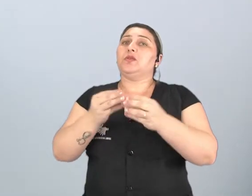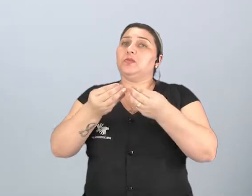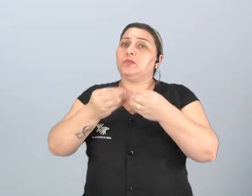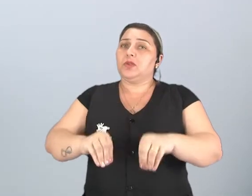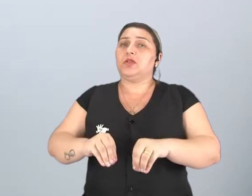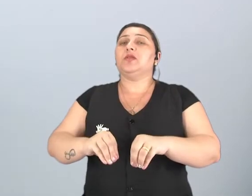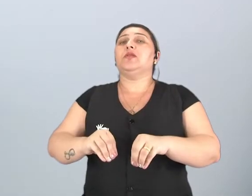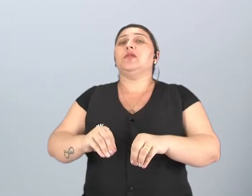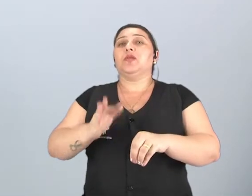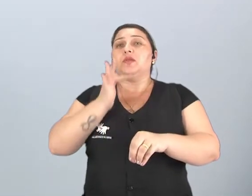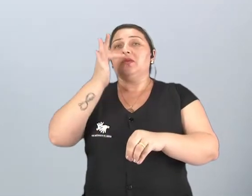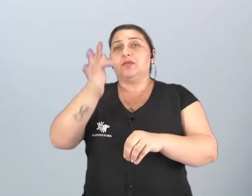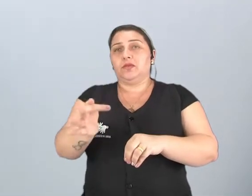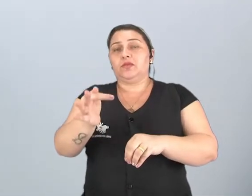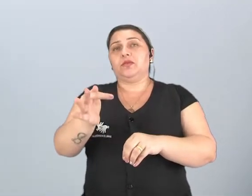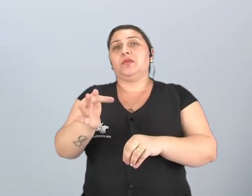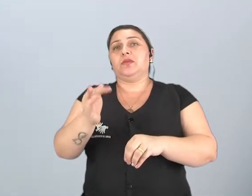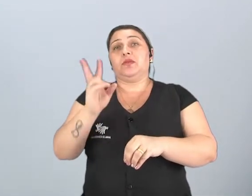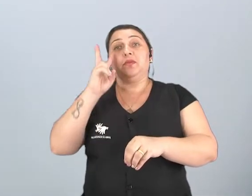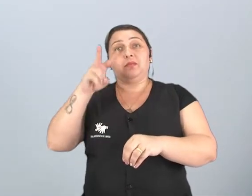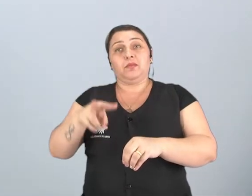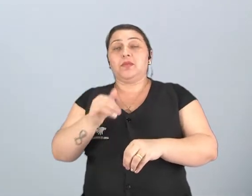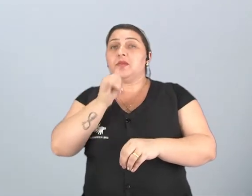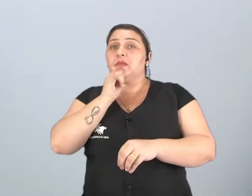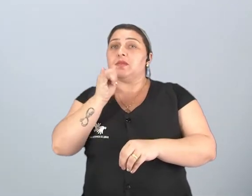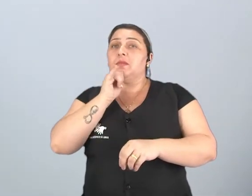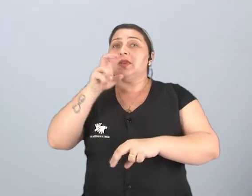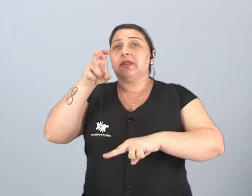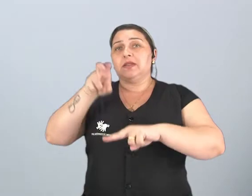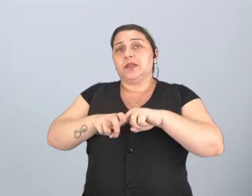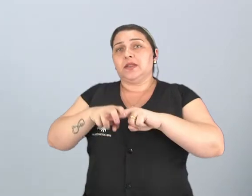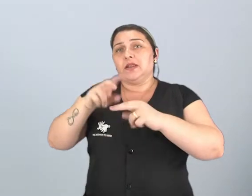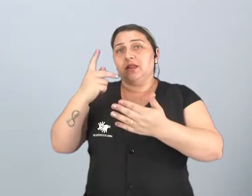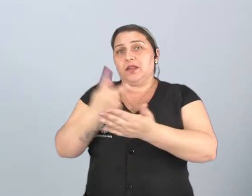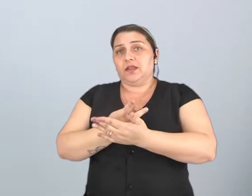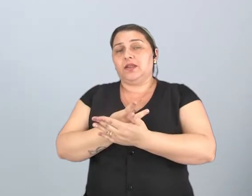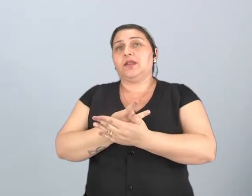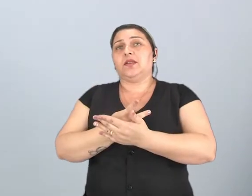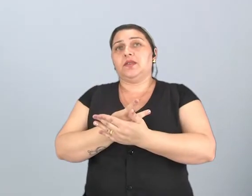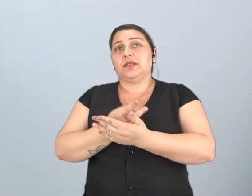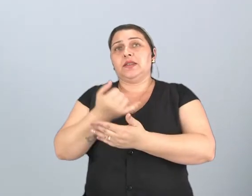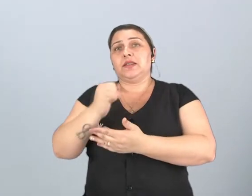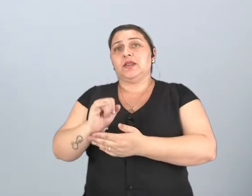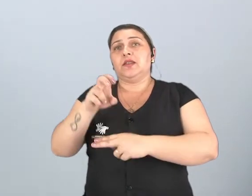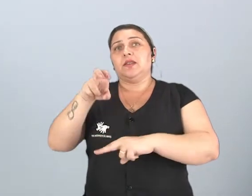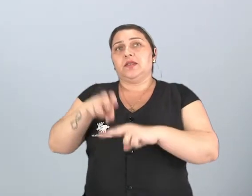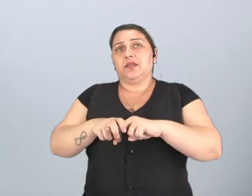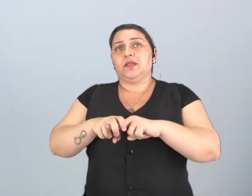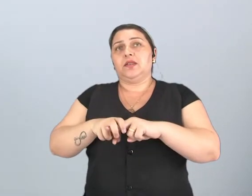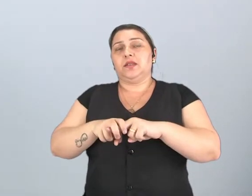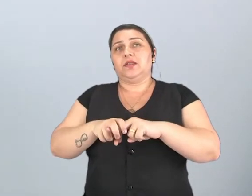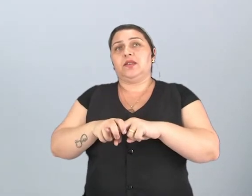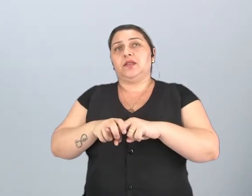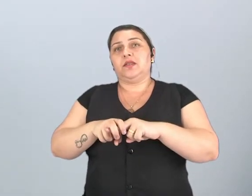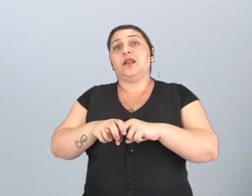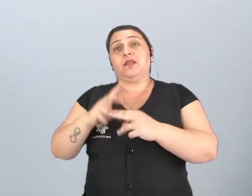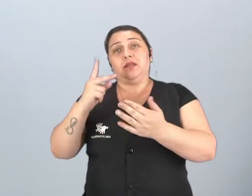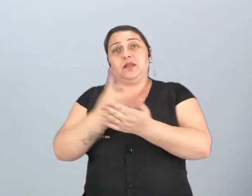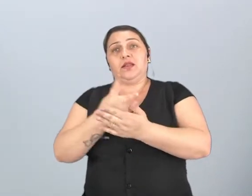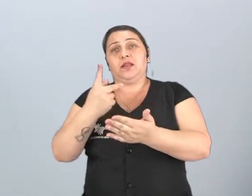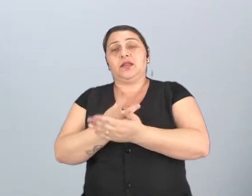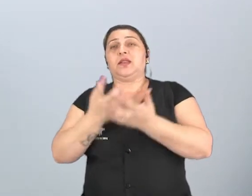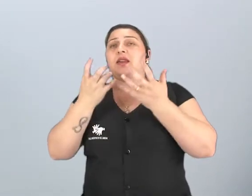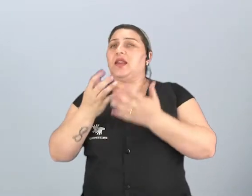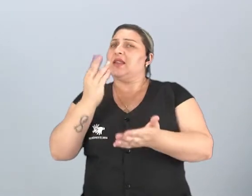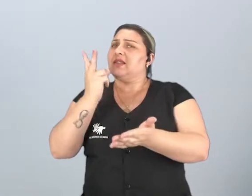prejudicando posteriormente, né? Quando a gente, por exemplo, senta de uma maneira errada, se eu estou sentado na minha casa de uma maneira errada, eu vou